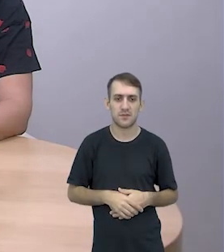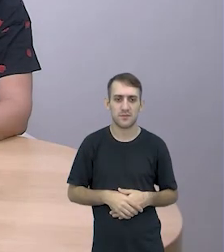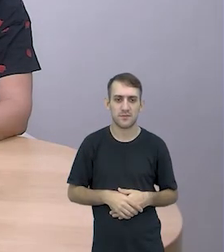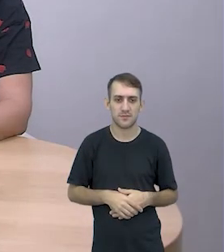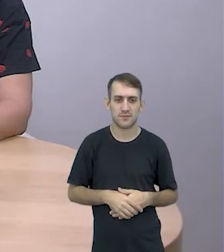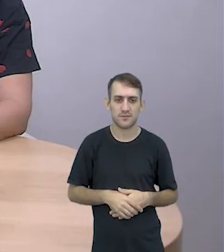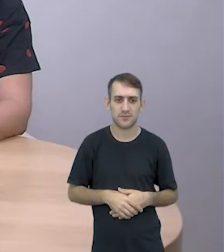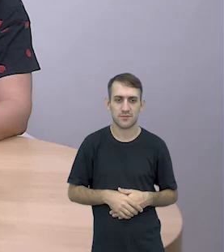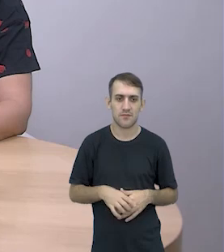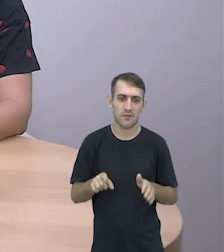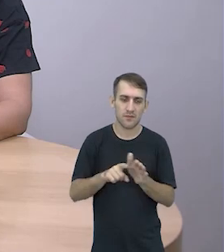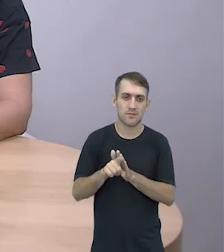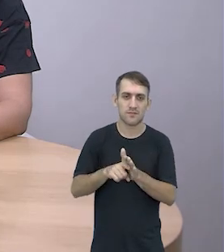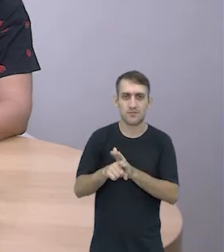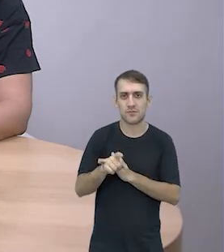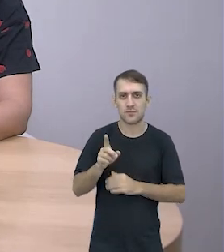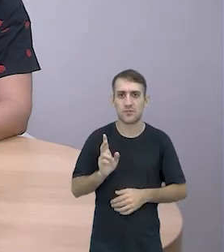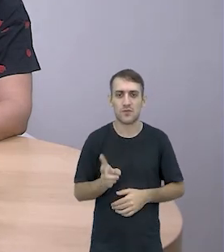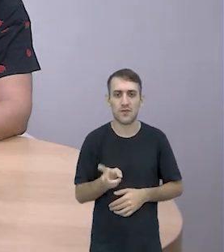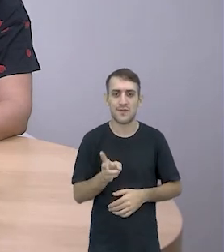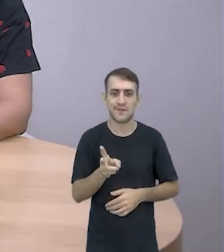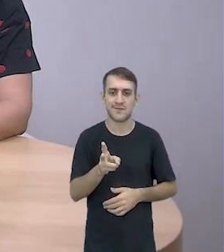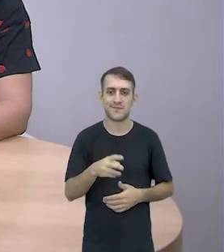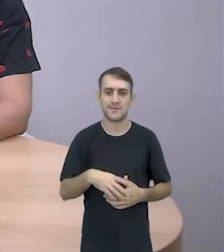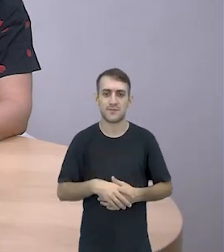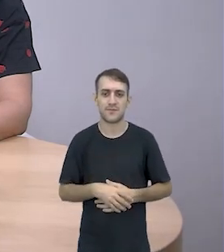as Já pesquisas pensou? continuam.